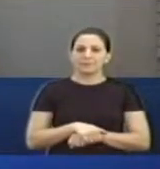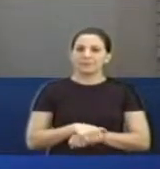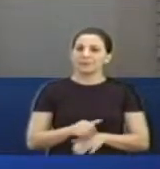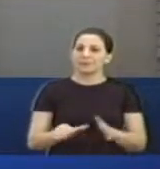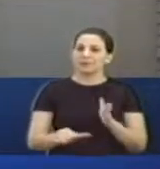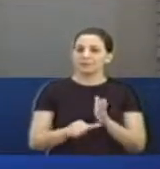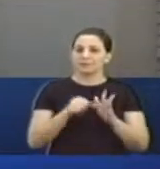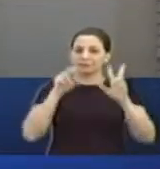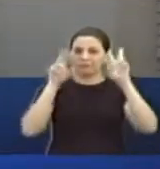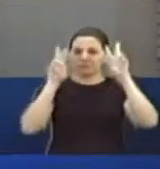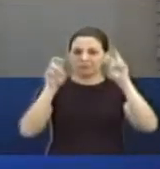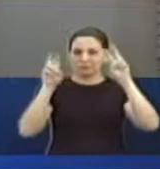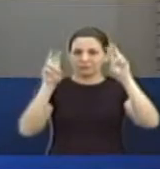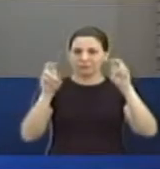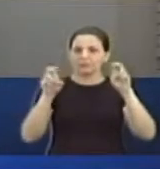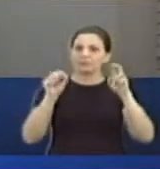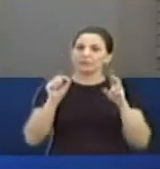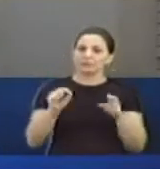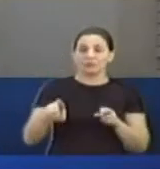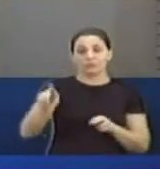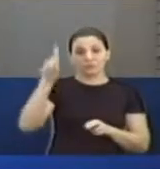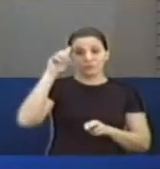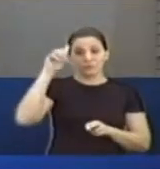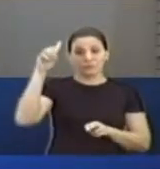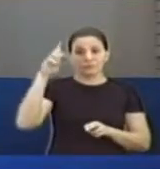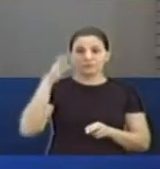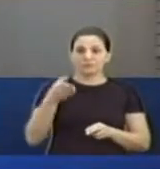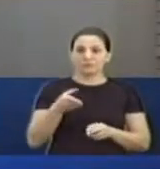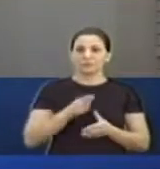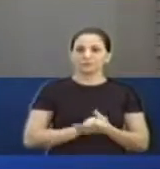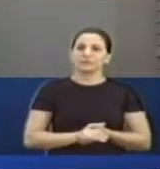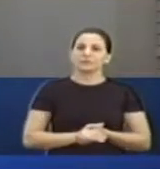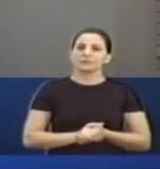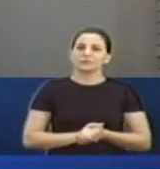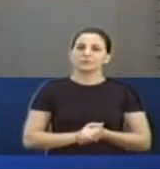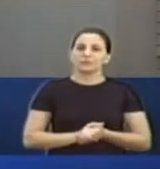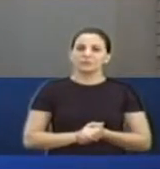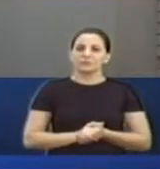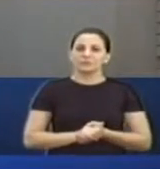Primeiro assunto, né? É o assunto do dia. Foi